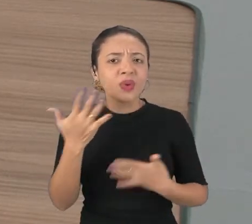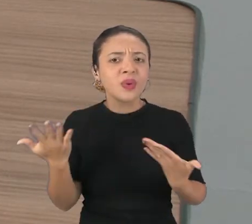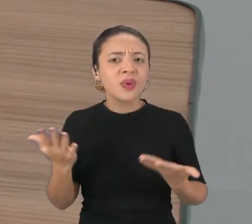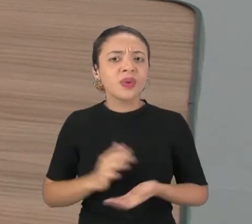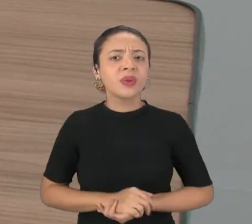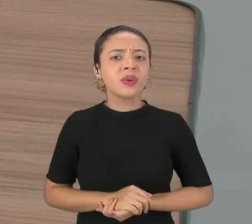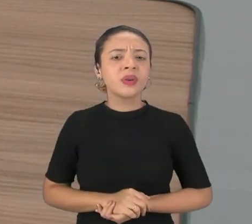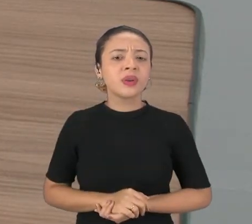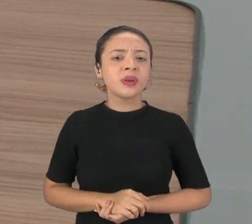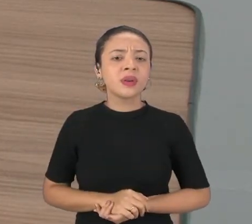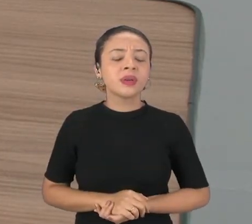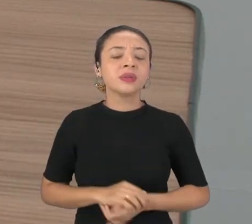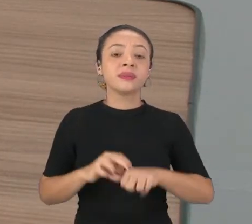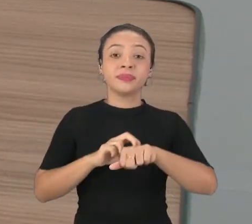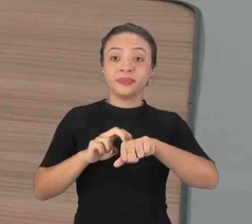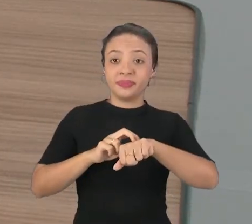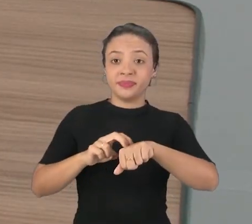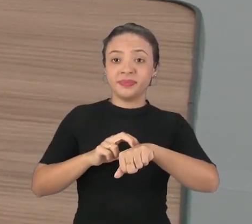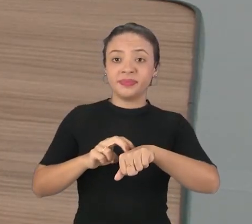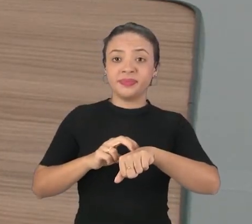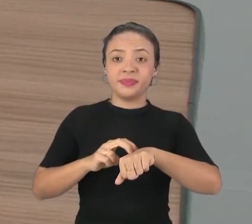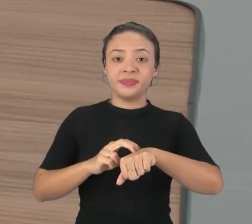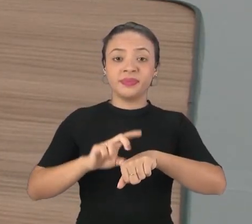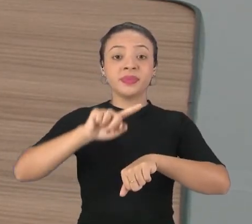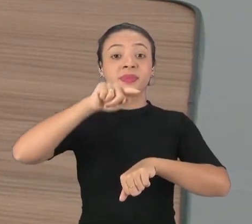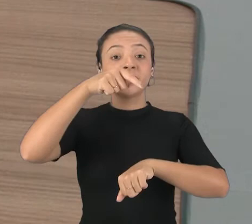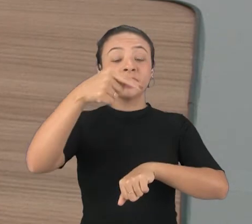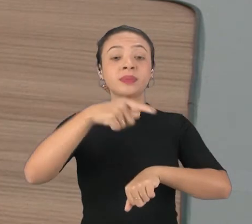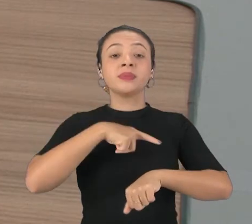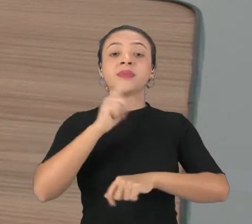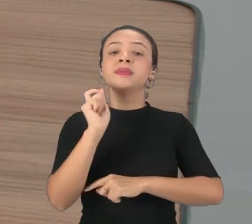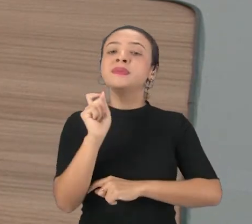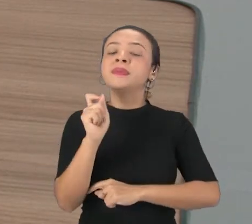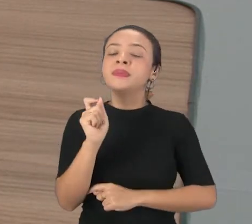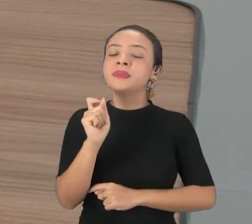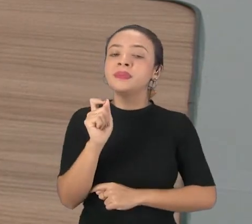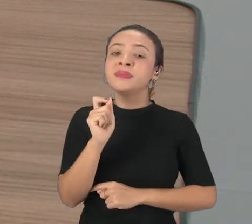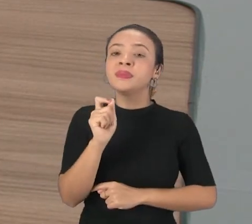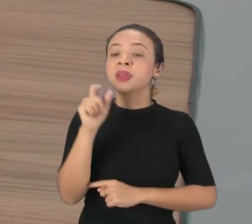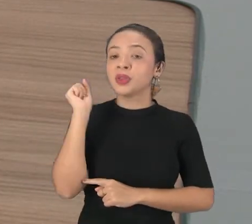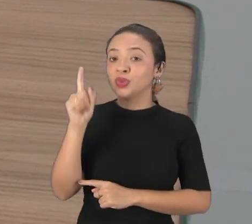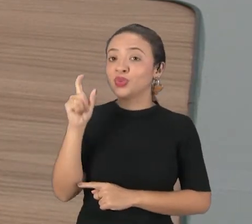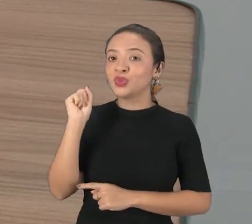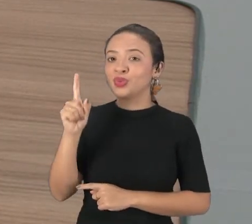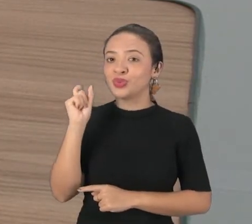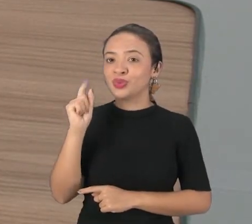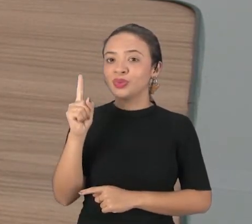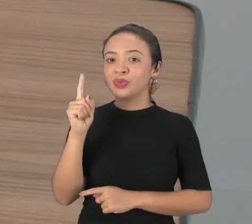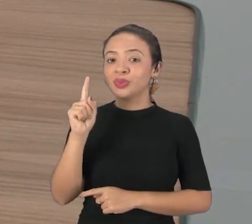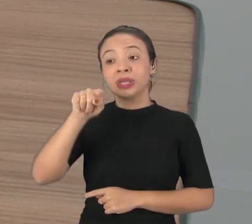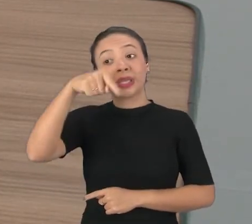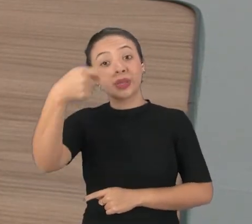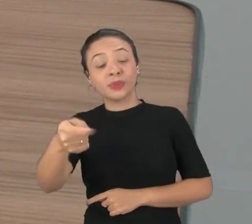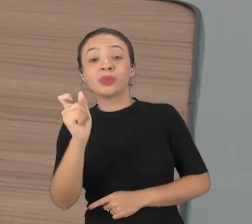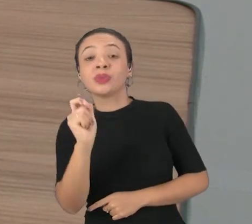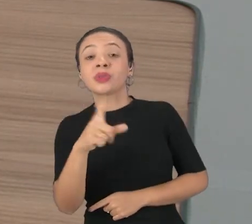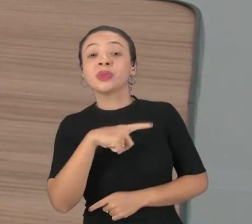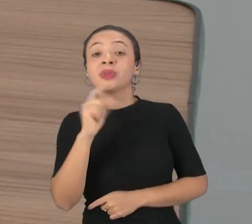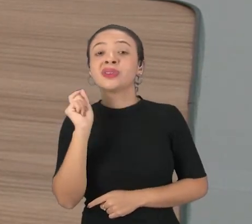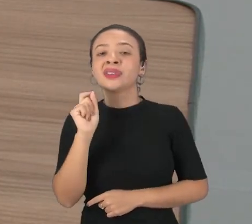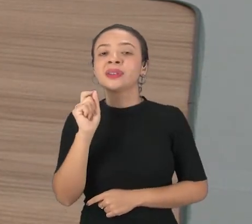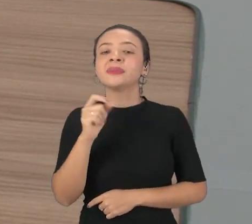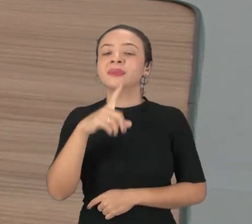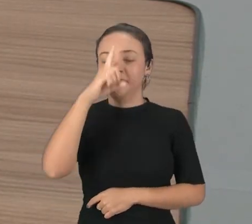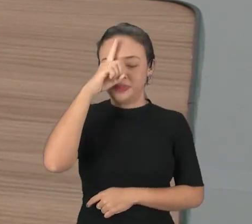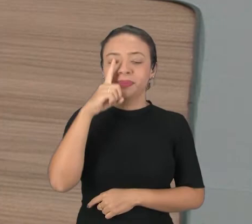cor verde depois do verde azul e depois de